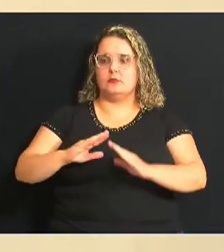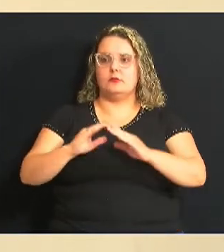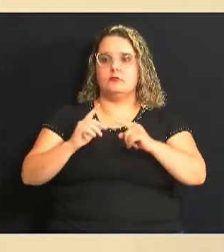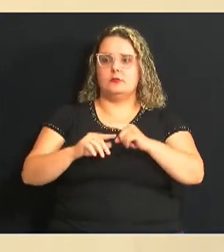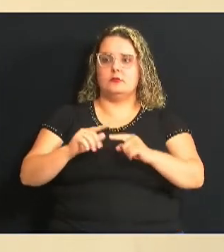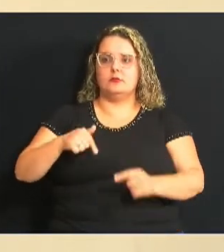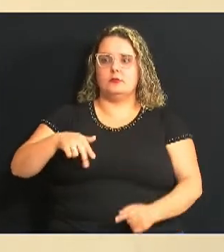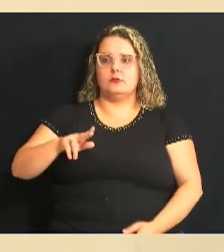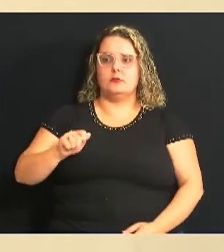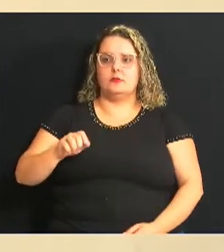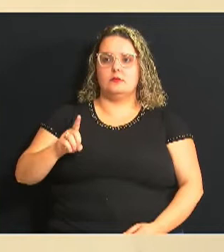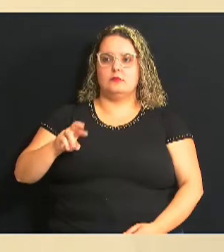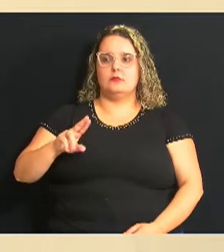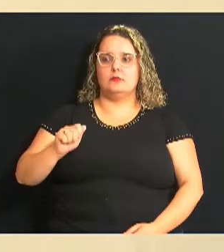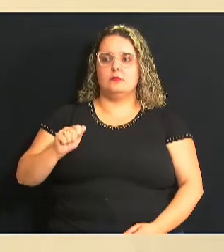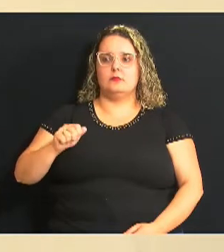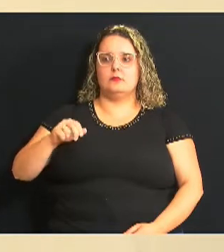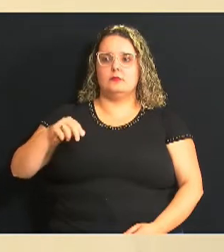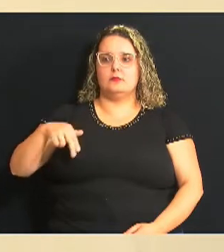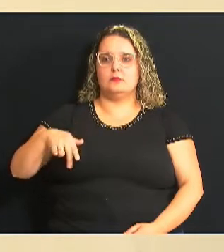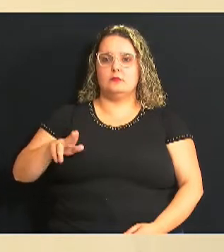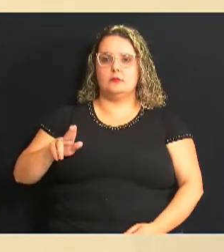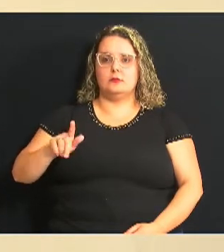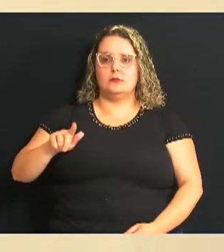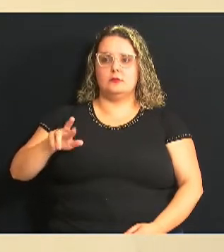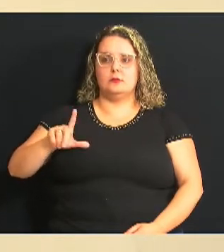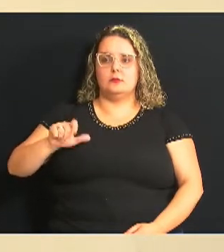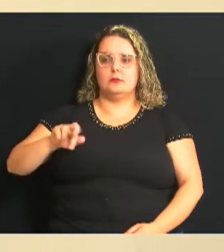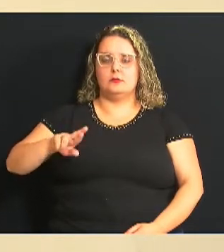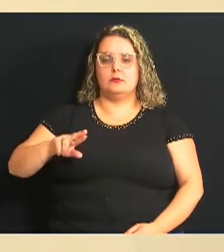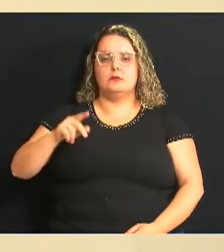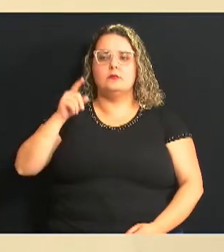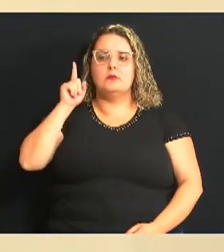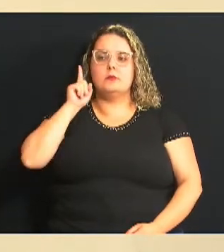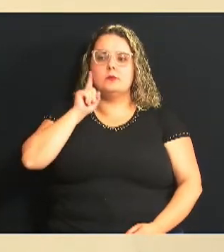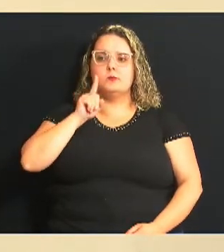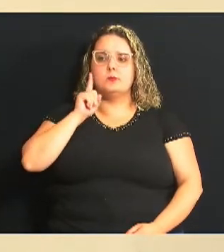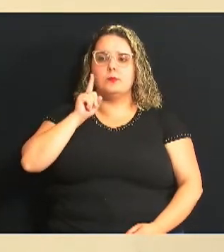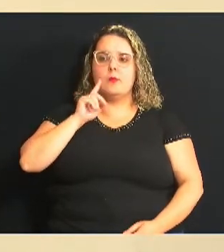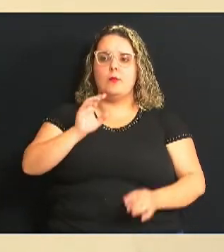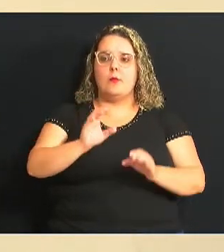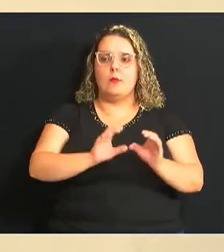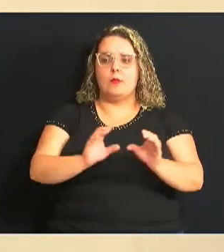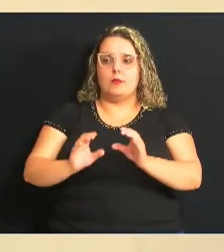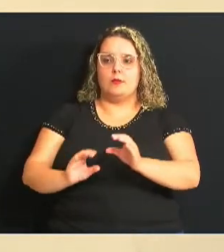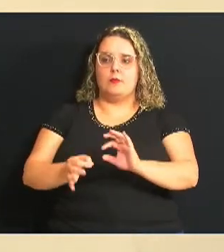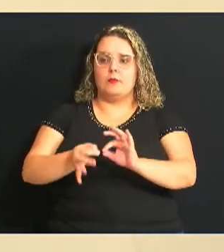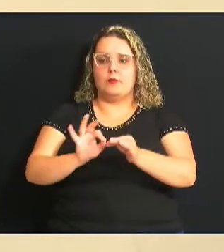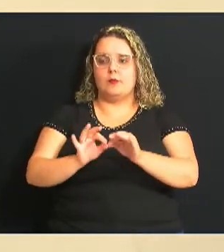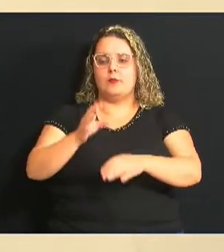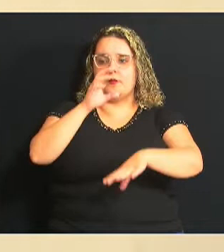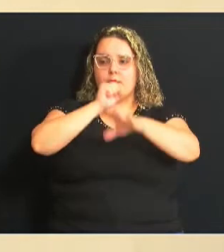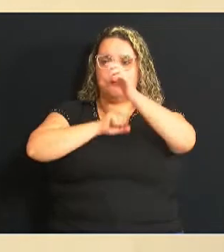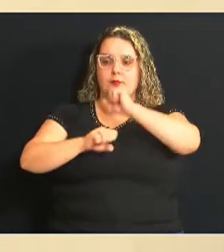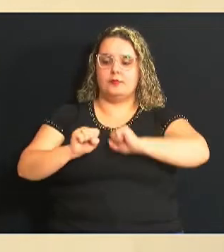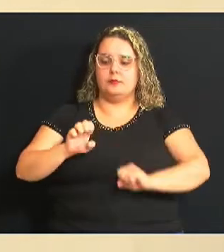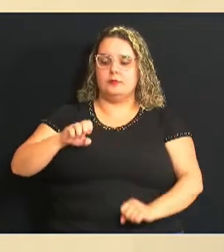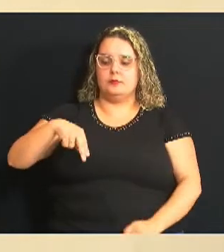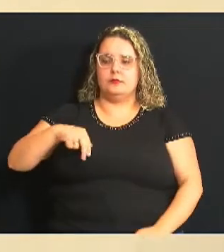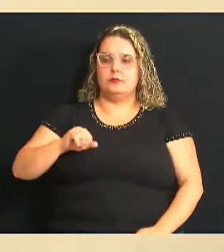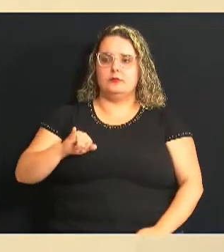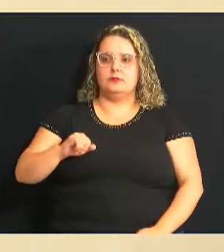da região de Americana. E o coordenador das oficinas e aprendizagem do Senai Valinhos,